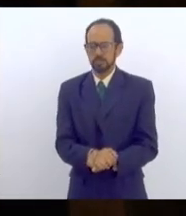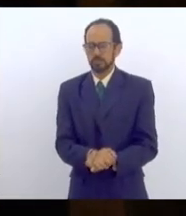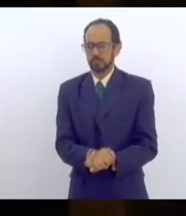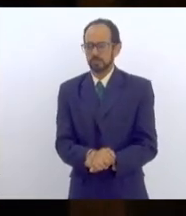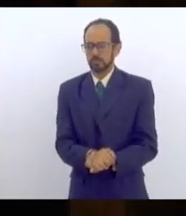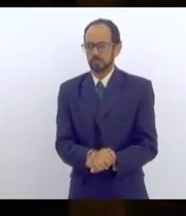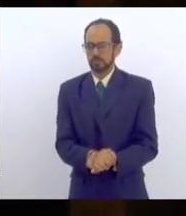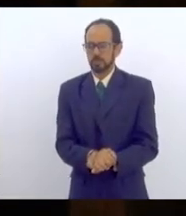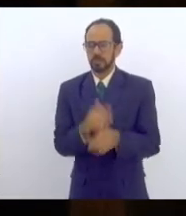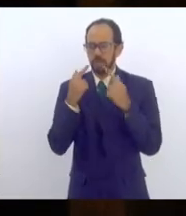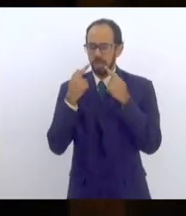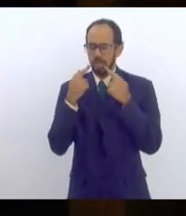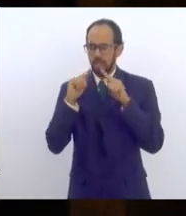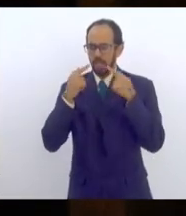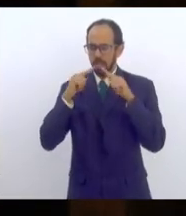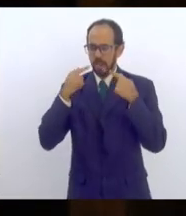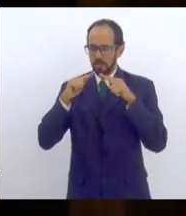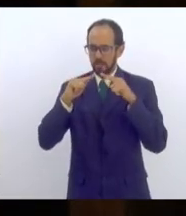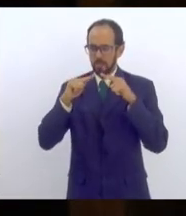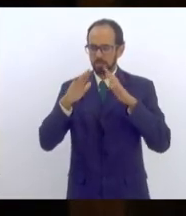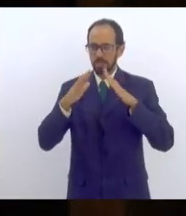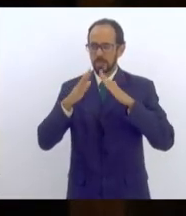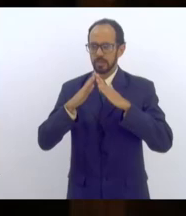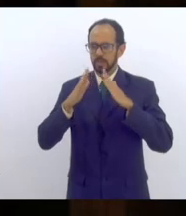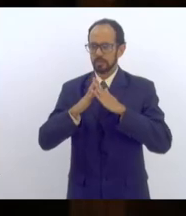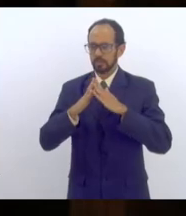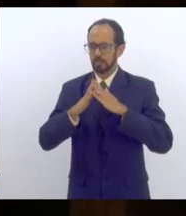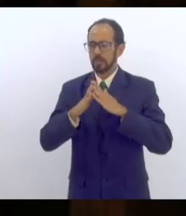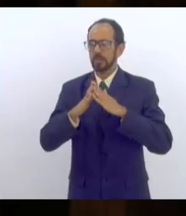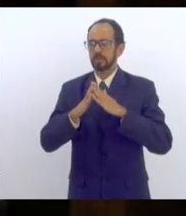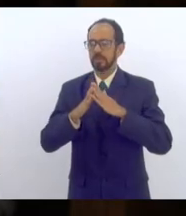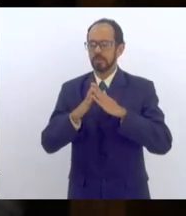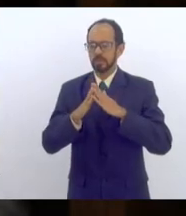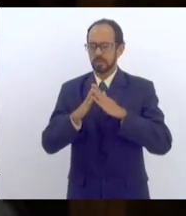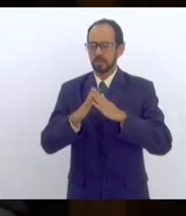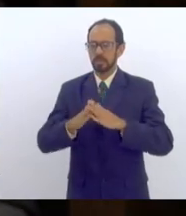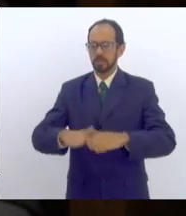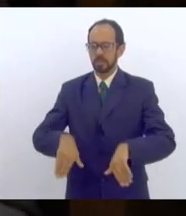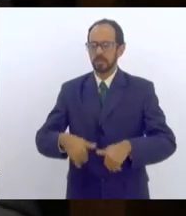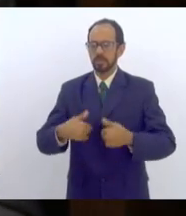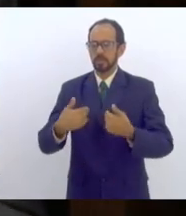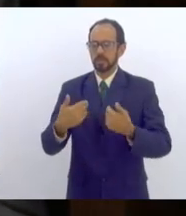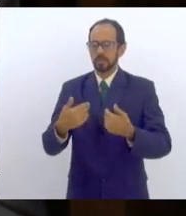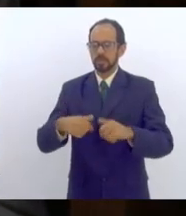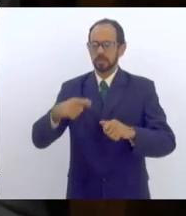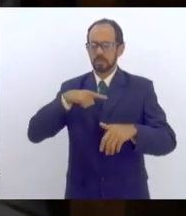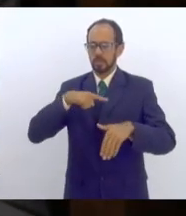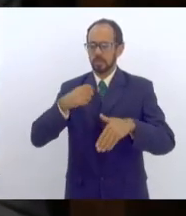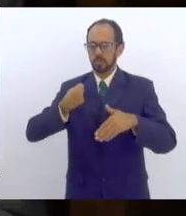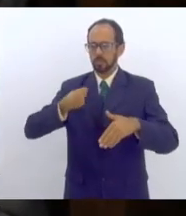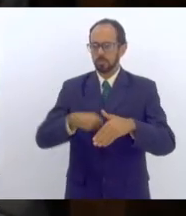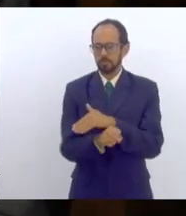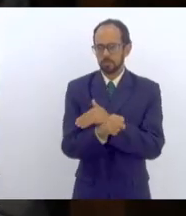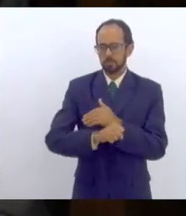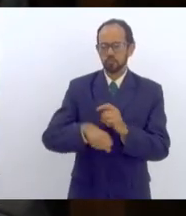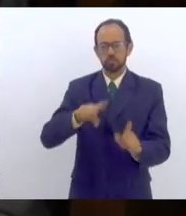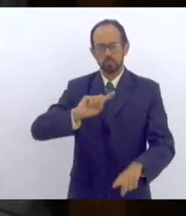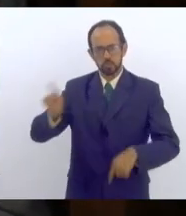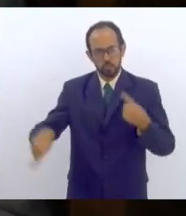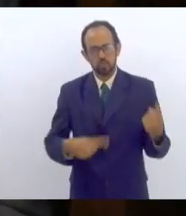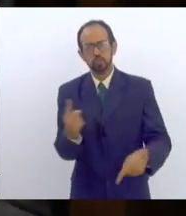sendo reclamados por esta casa, desejar a todos os senhores que tem uma legislatura de muito sucesso,